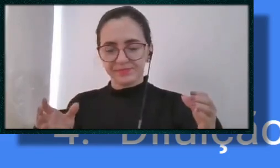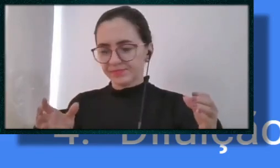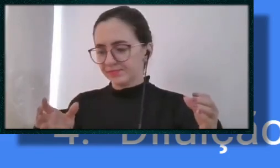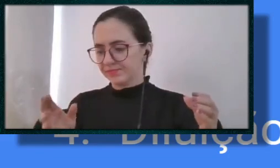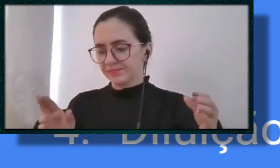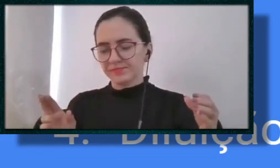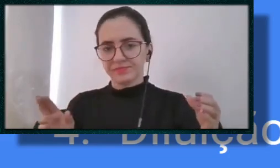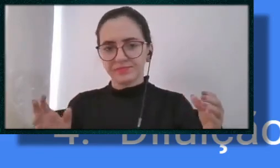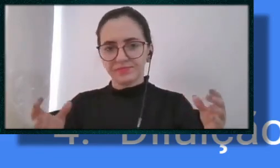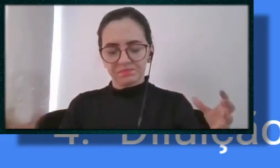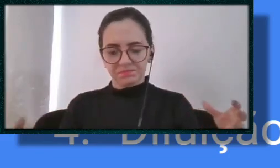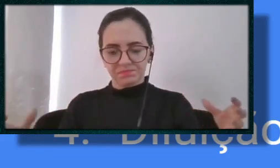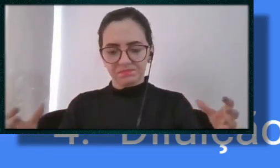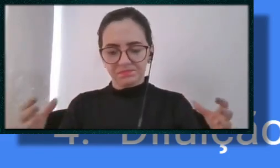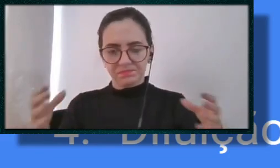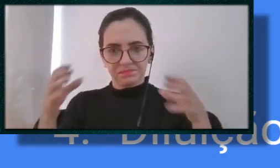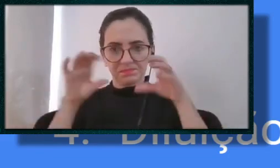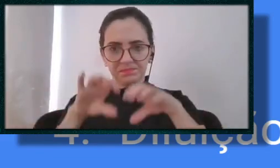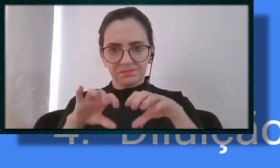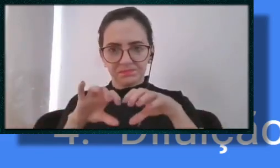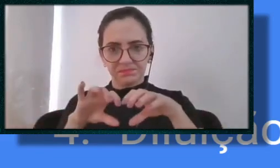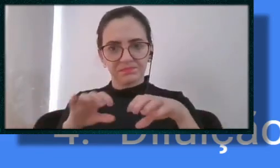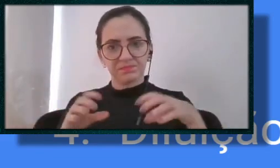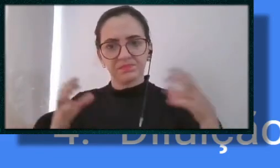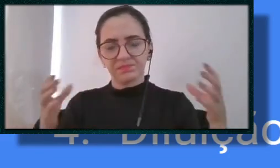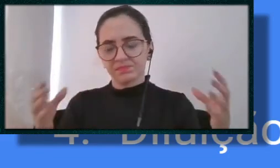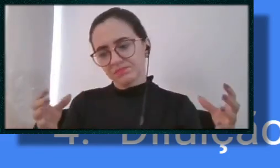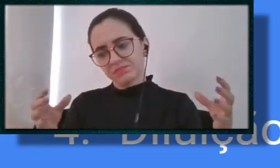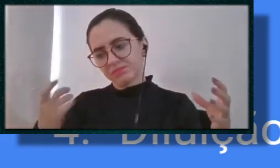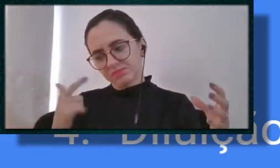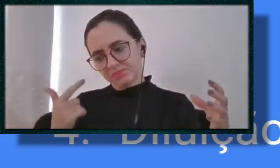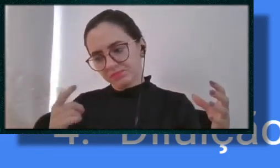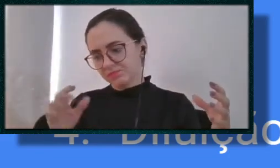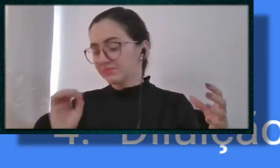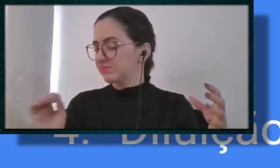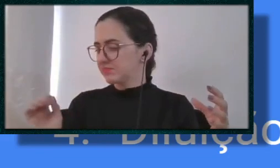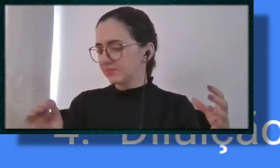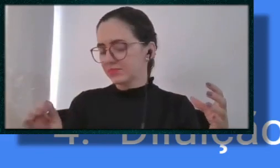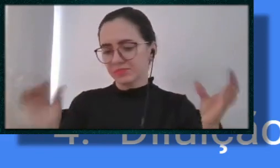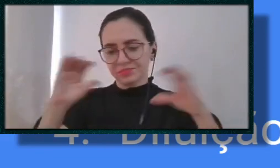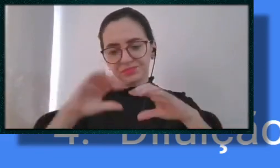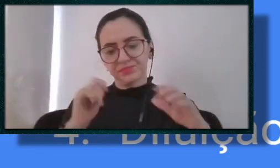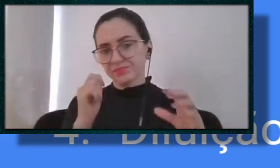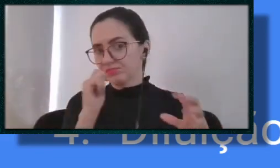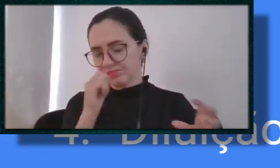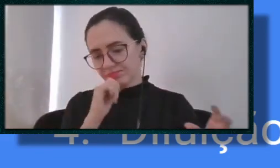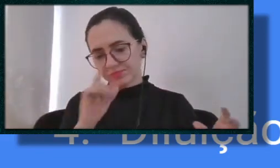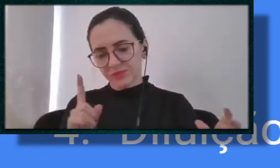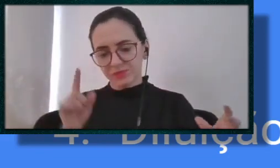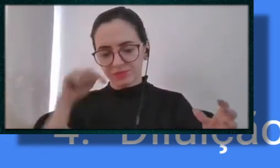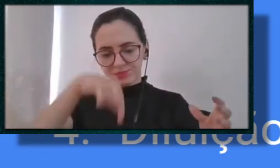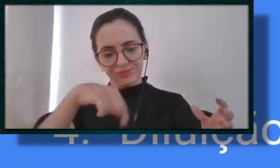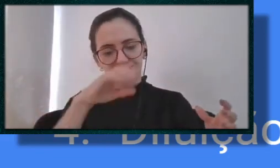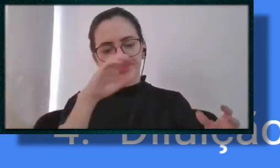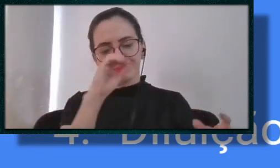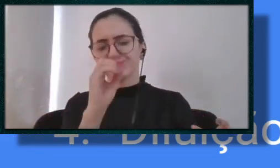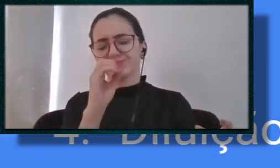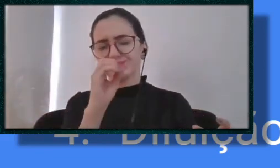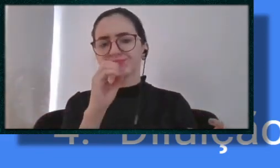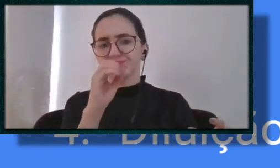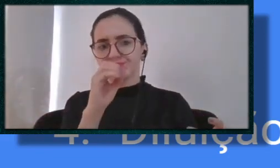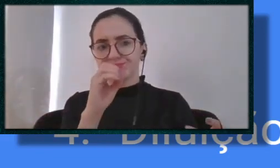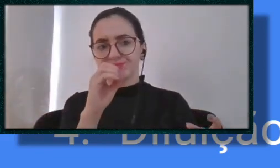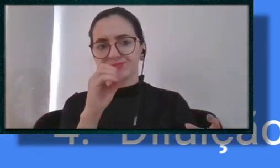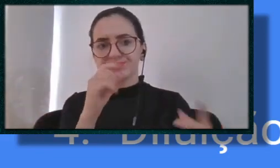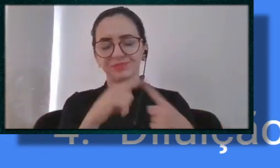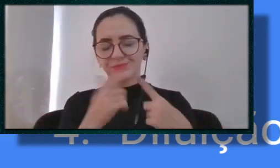final, que seria o NaCl e o H2O, eu tenho 0. Tá? Então, observe como tem uma tabela aqui, ó, antes, durante e final. Essa tabela é muito importante